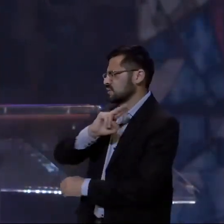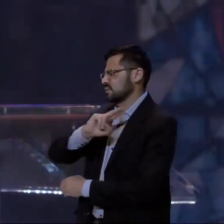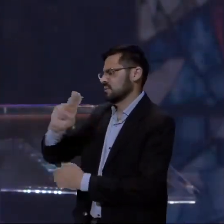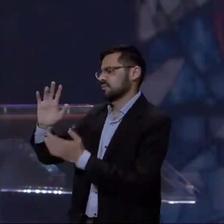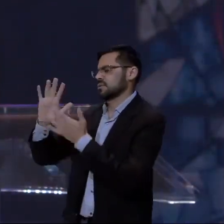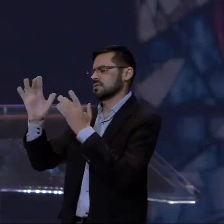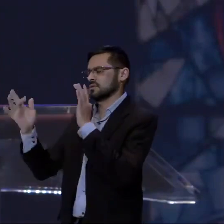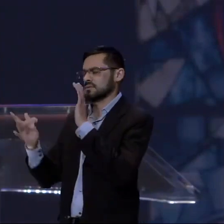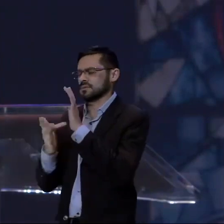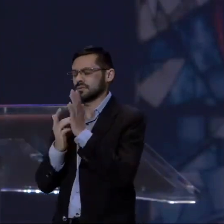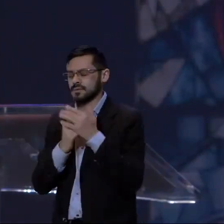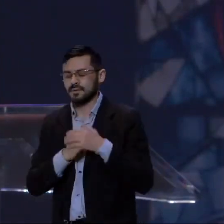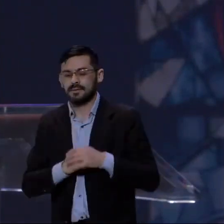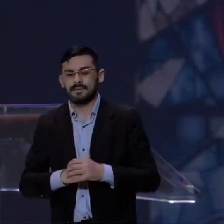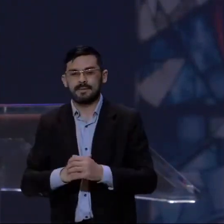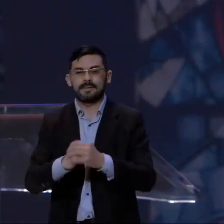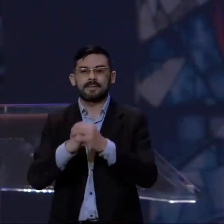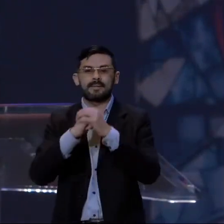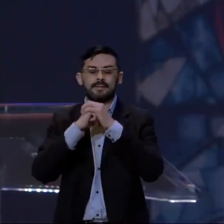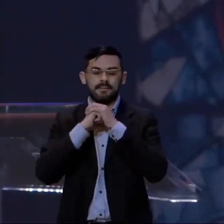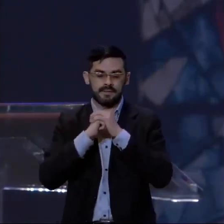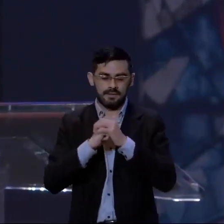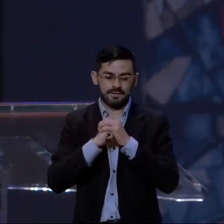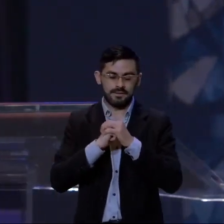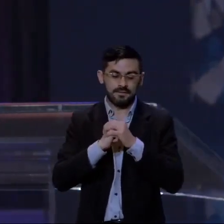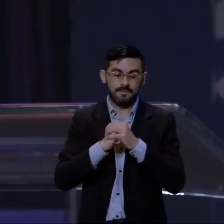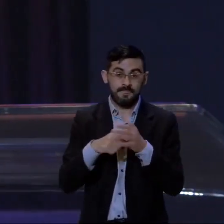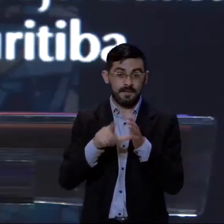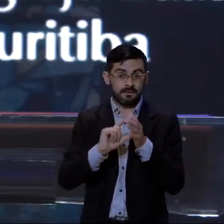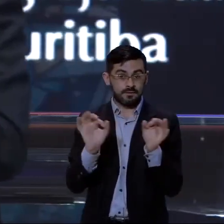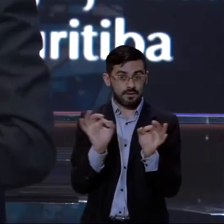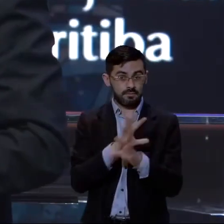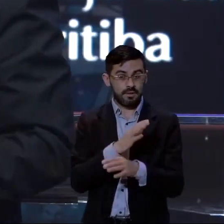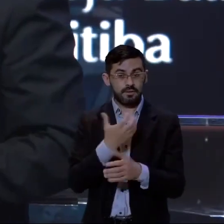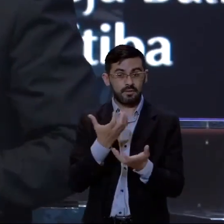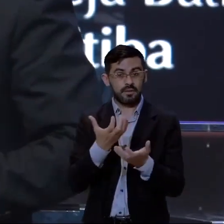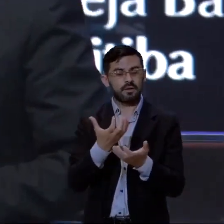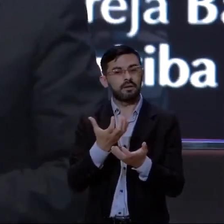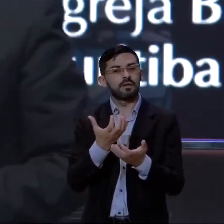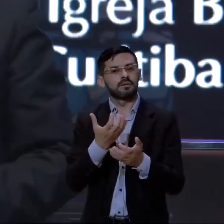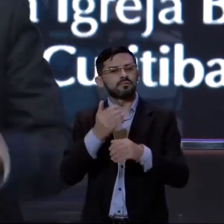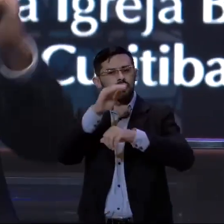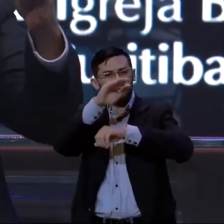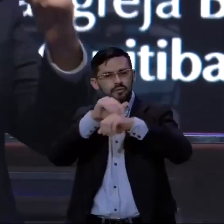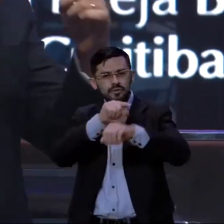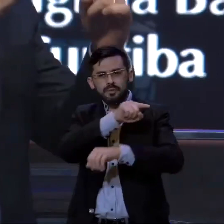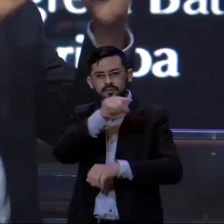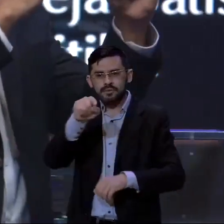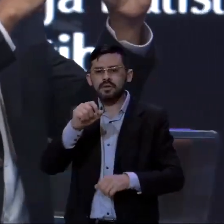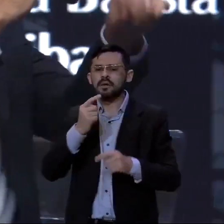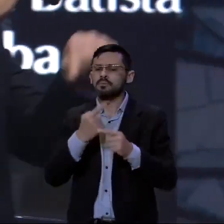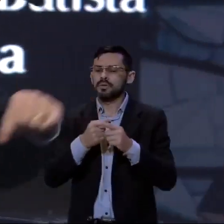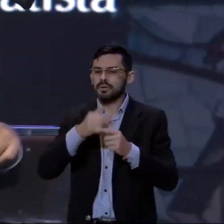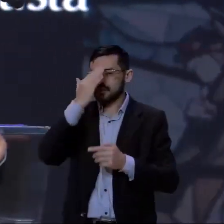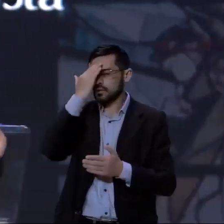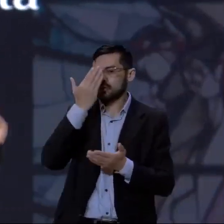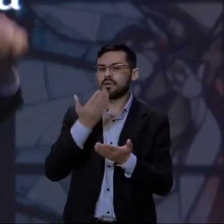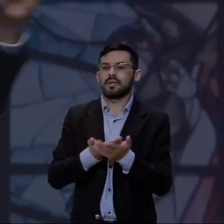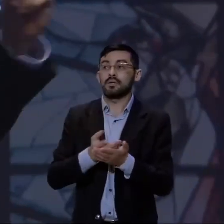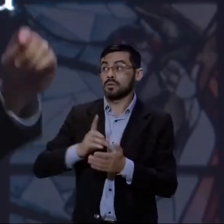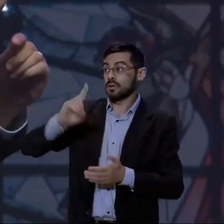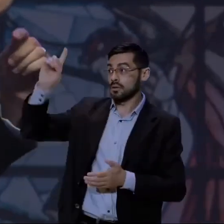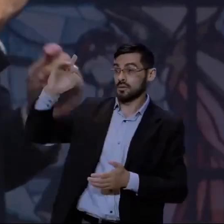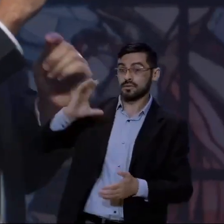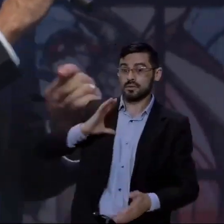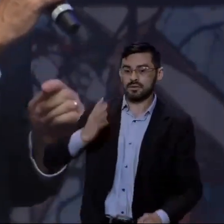de Jesus. Amém, amém. Antes de terminar, eu gostaria de fazer esse convite, porque eu creio que Deus quer salvar.